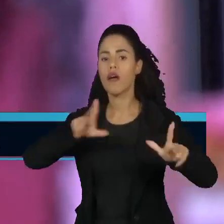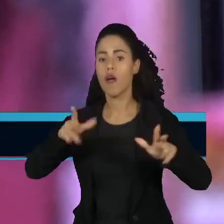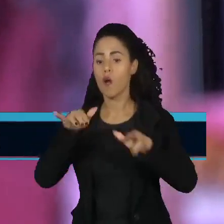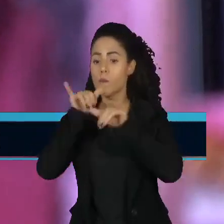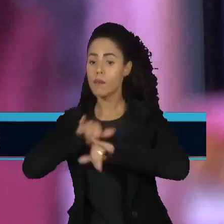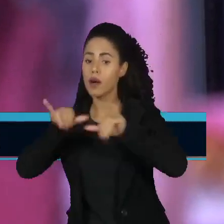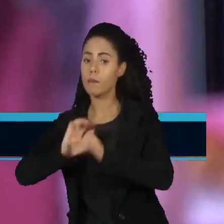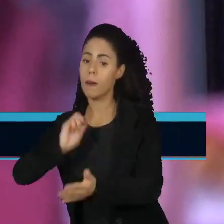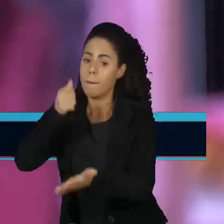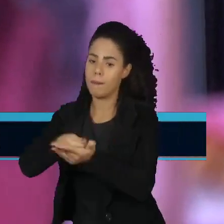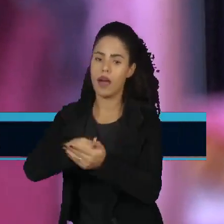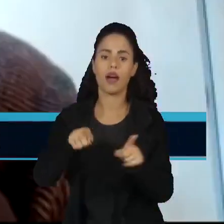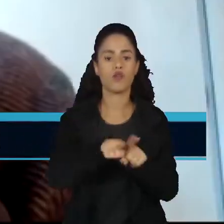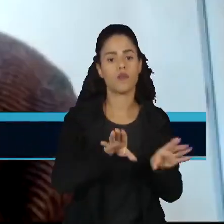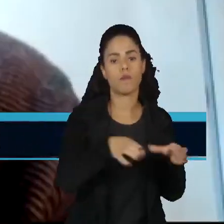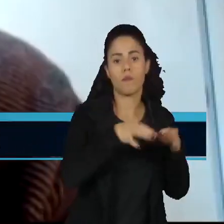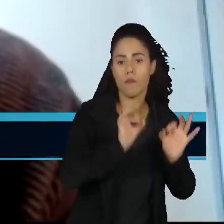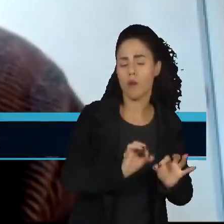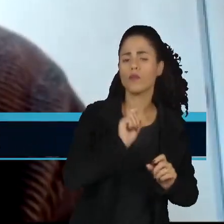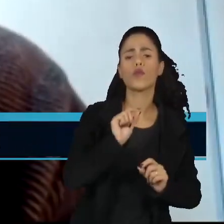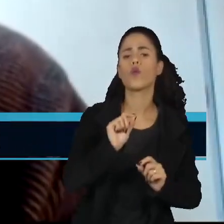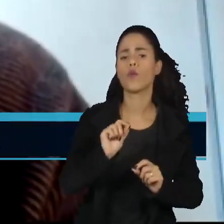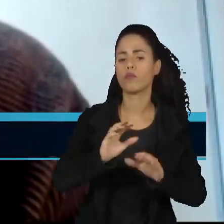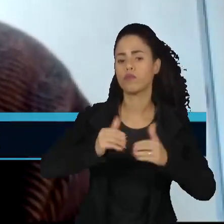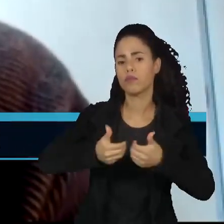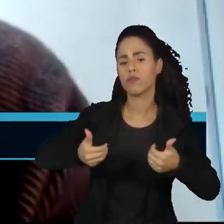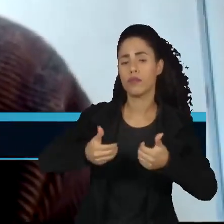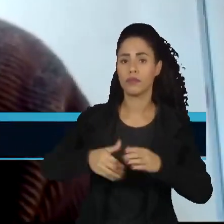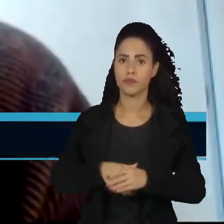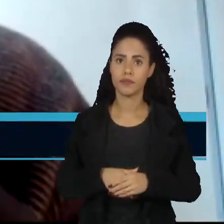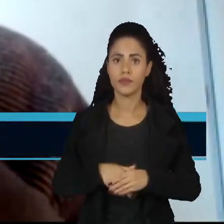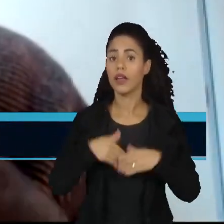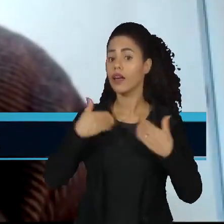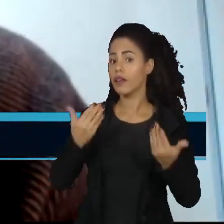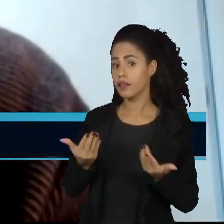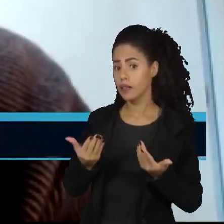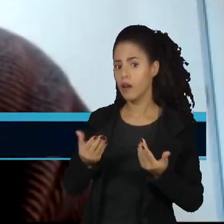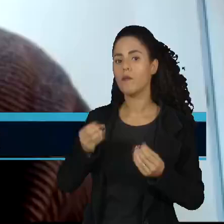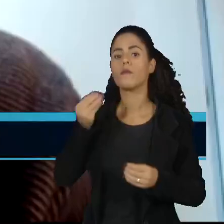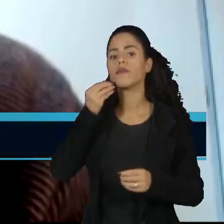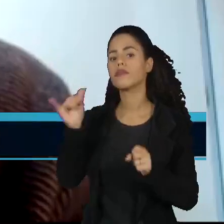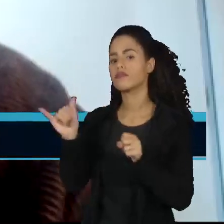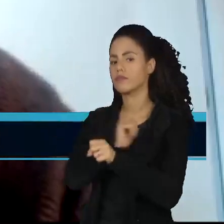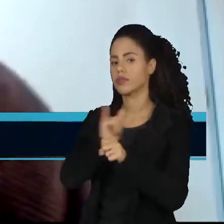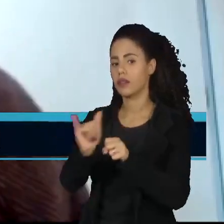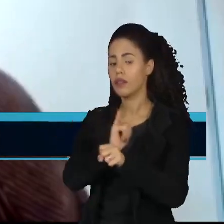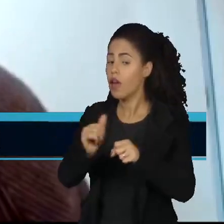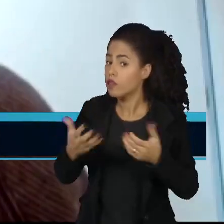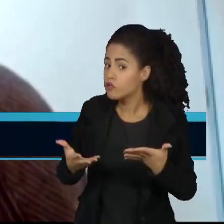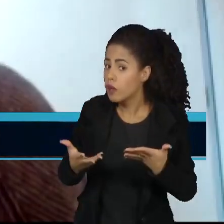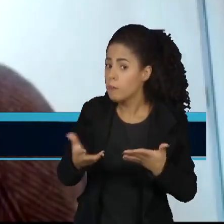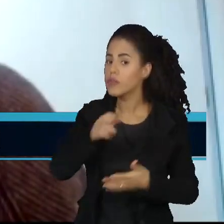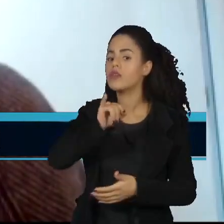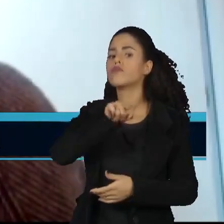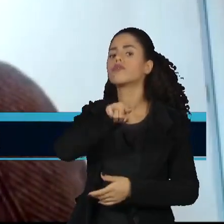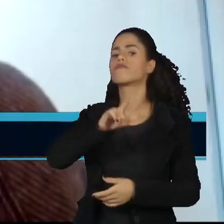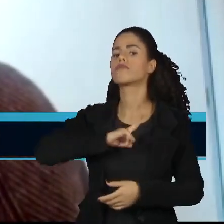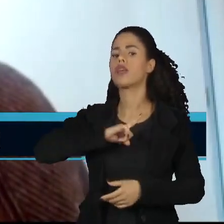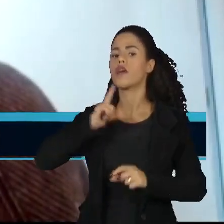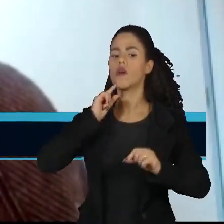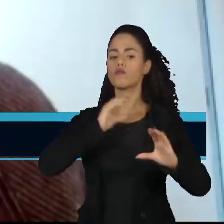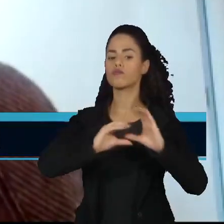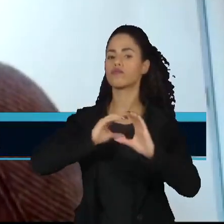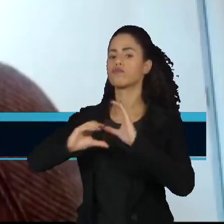campanha paga e uma orgânica o uso dos influenciadores é bom porque é um atalho né se você tem um processo de